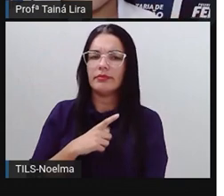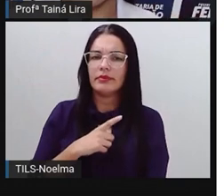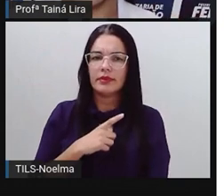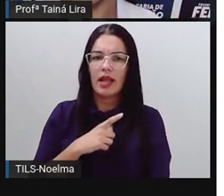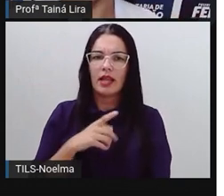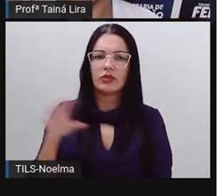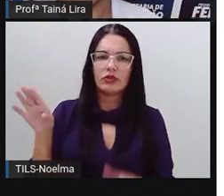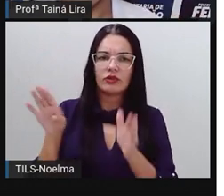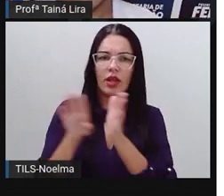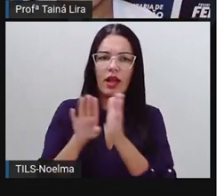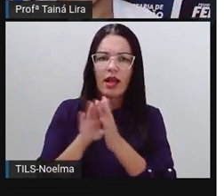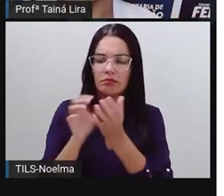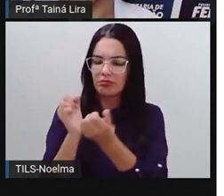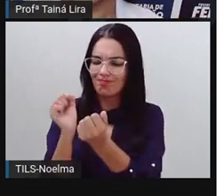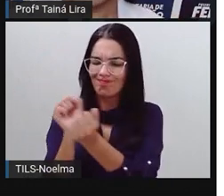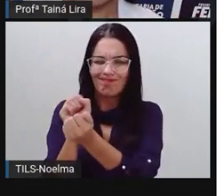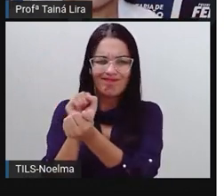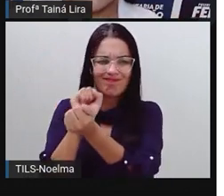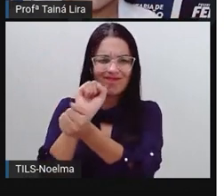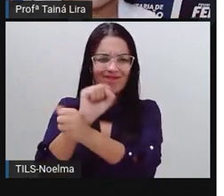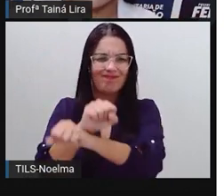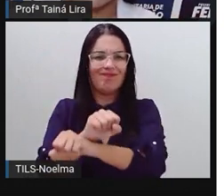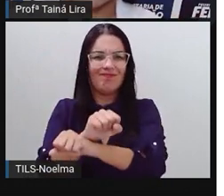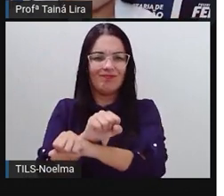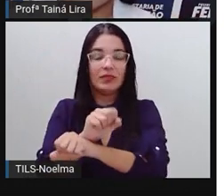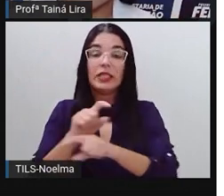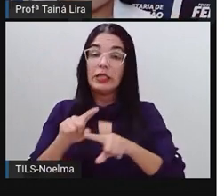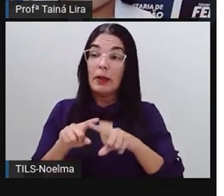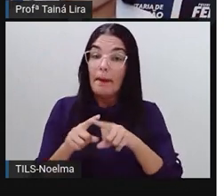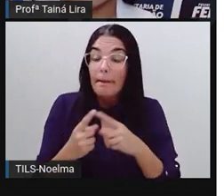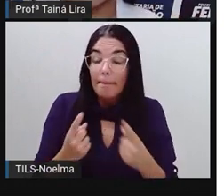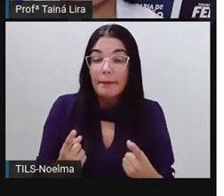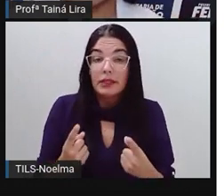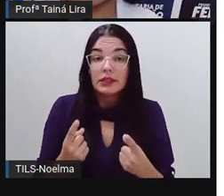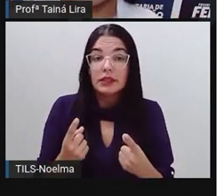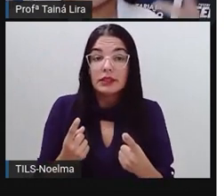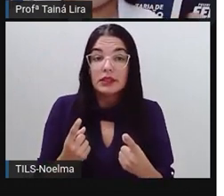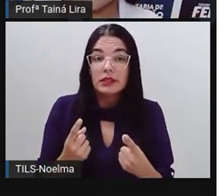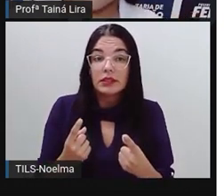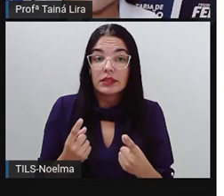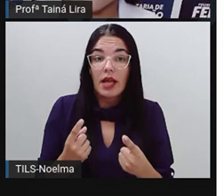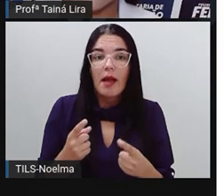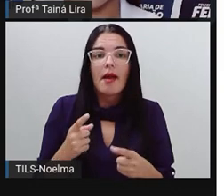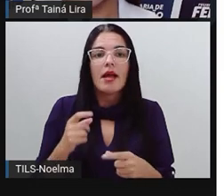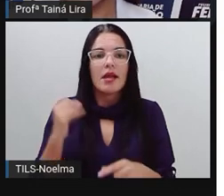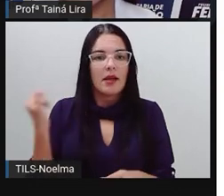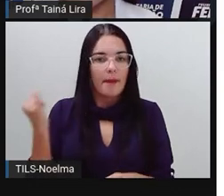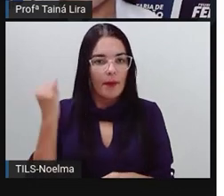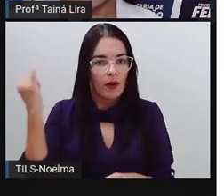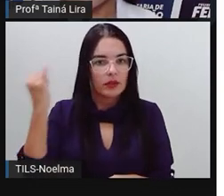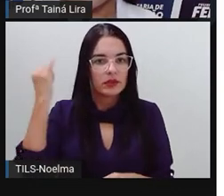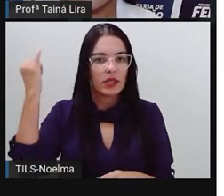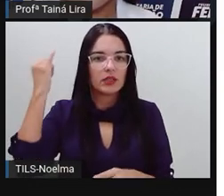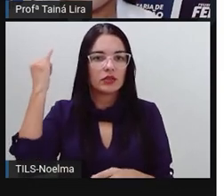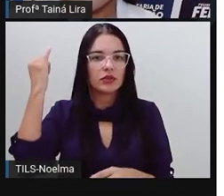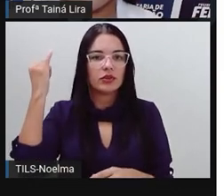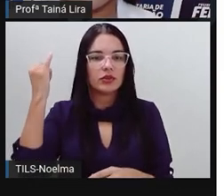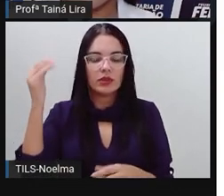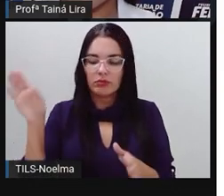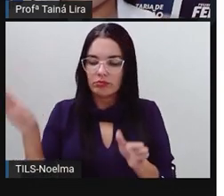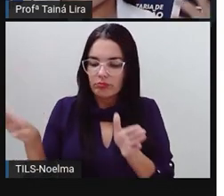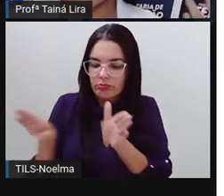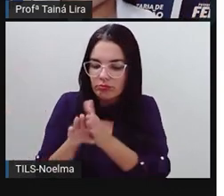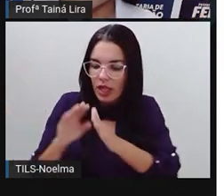aí como escravos né infelizmente mas eles eles assim foram muito importantes né no